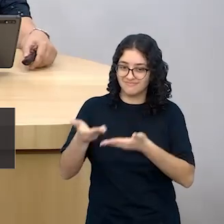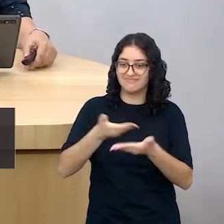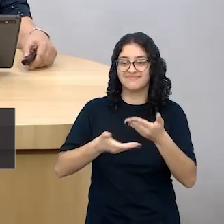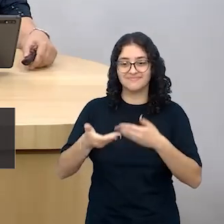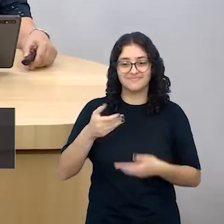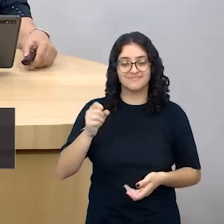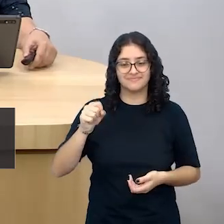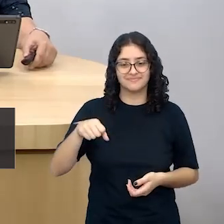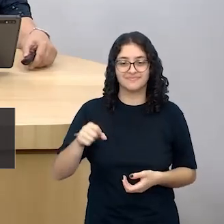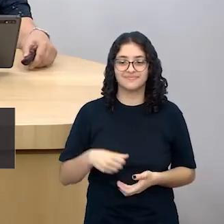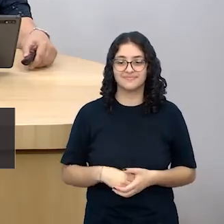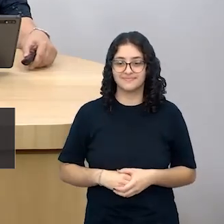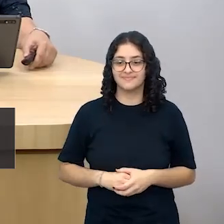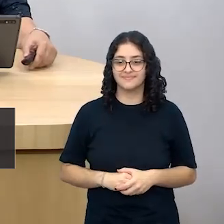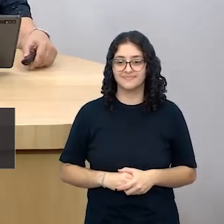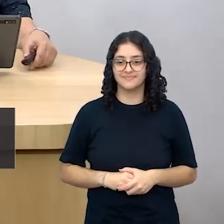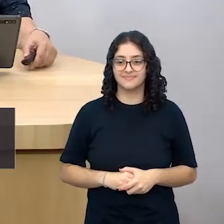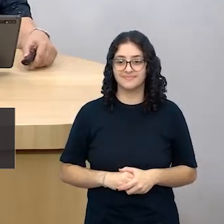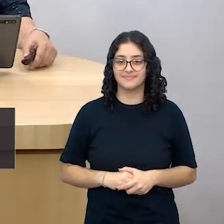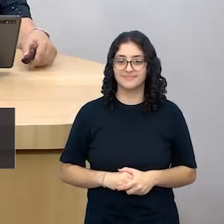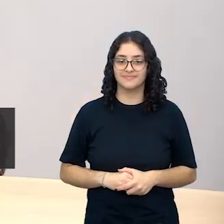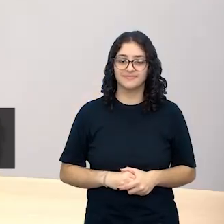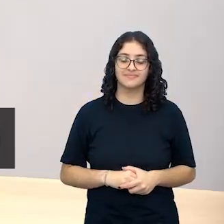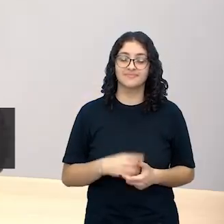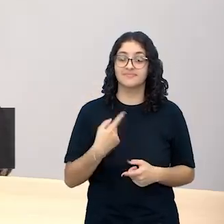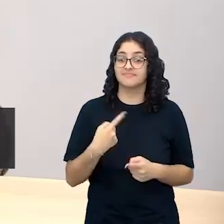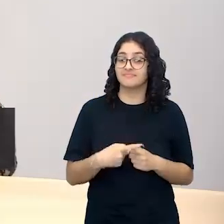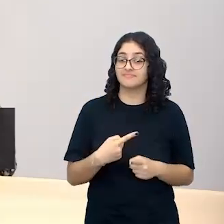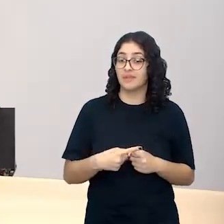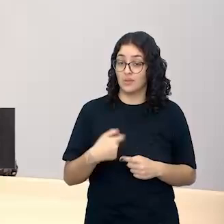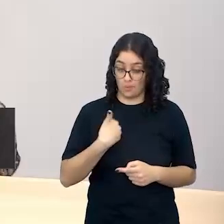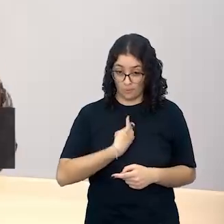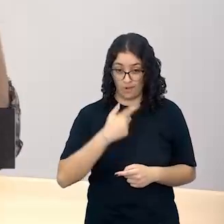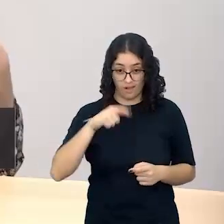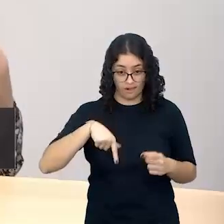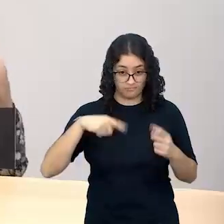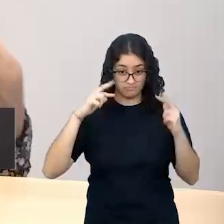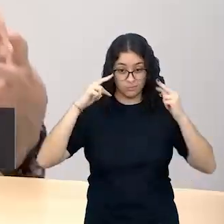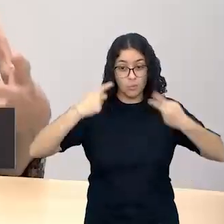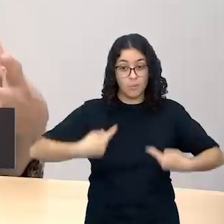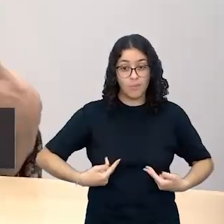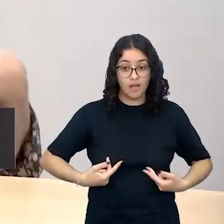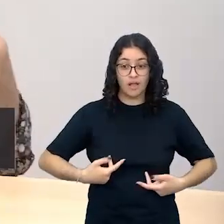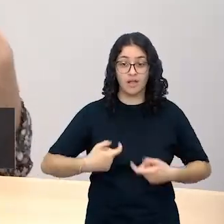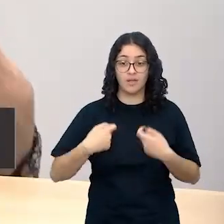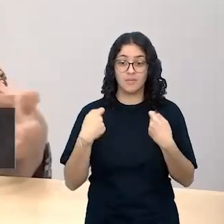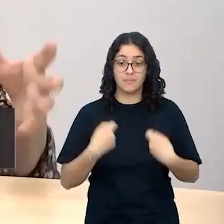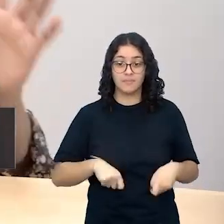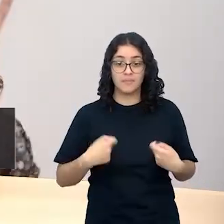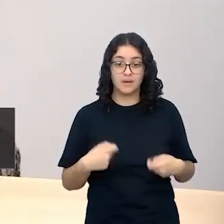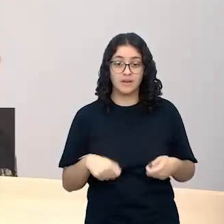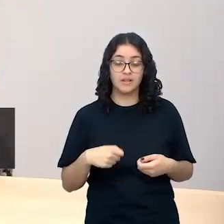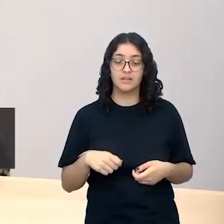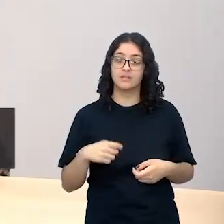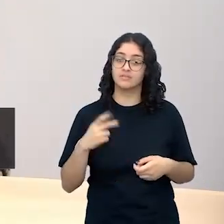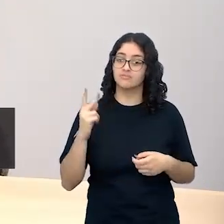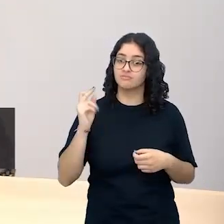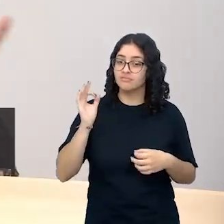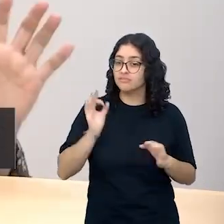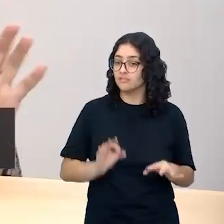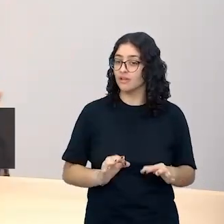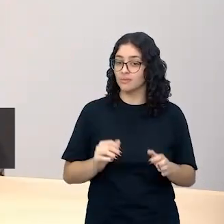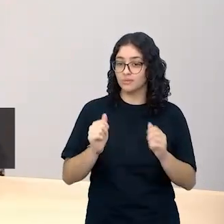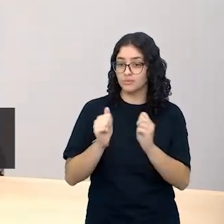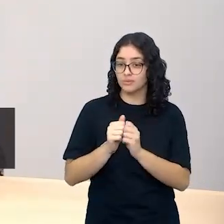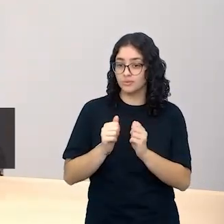Seria aceitável, né? Exatamente, porque somos seres humanos e precisamos usar a razão para que juntos a gente